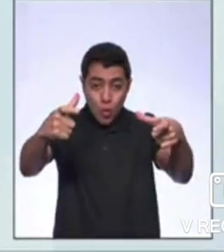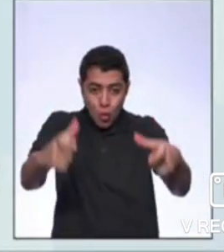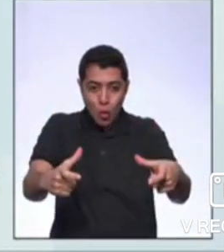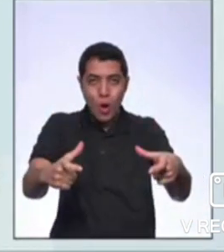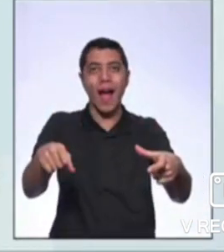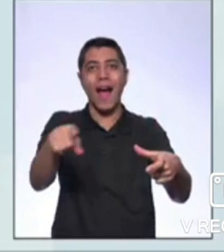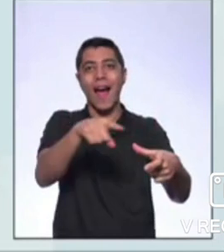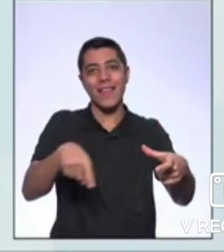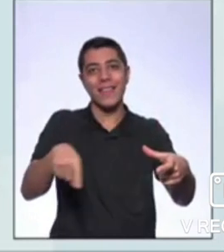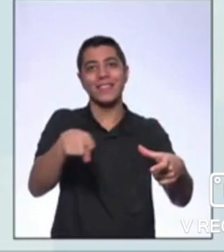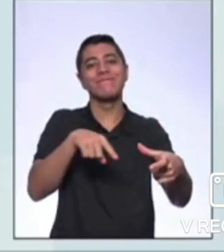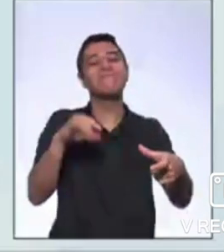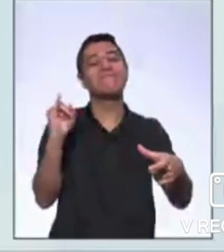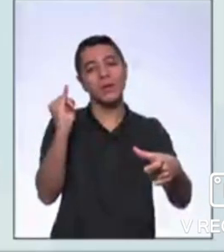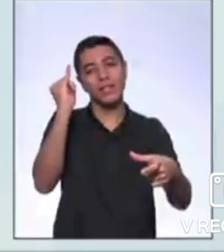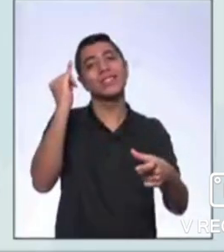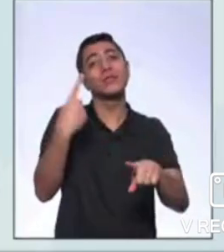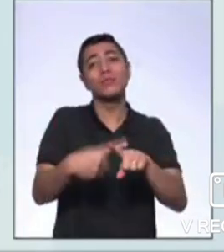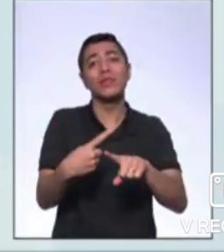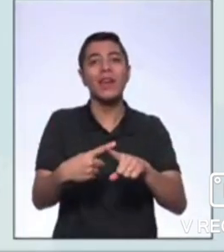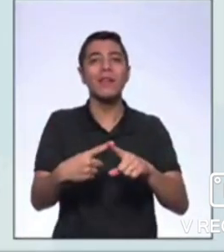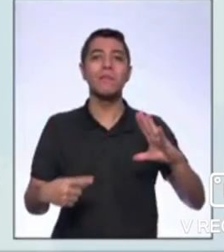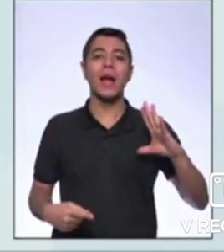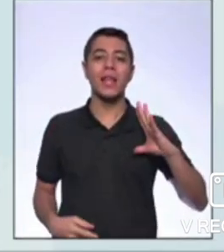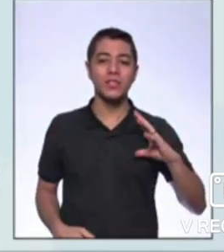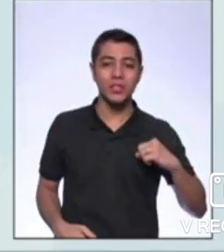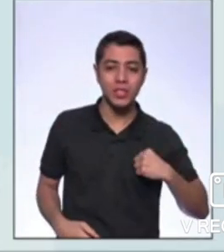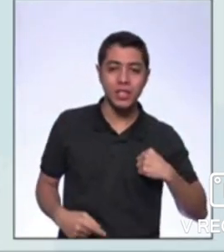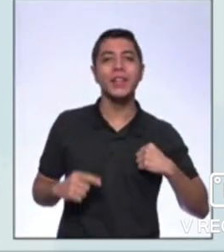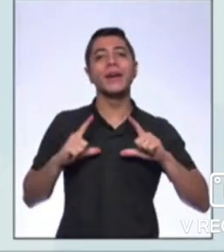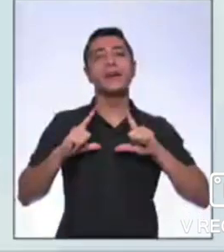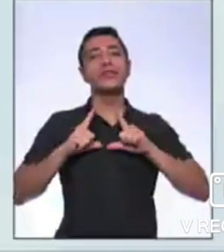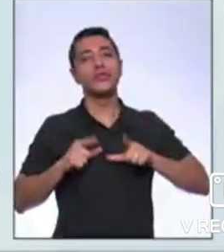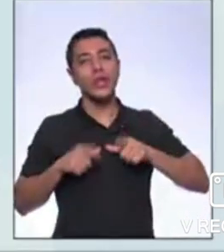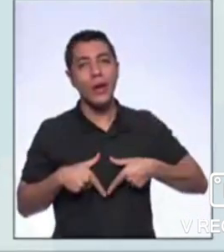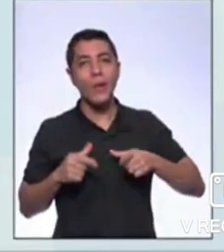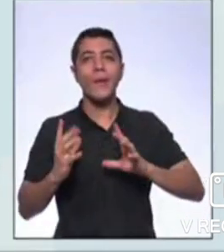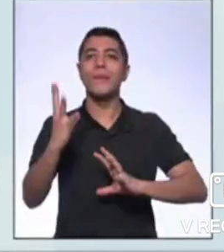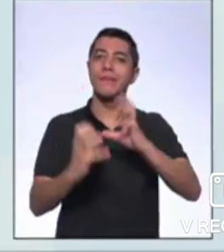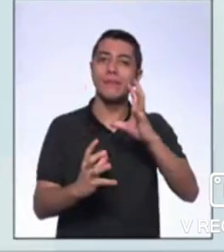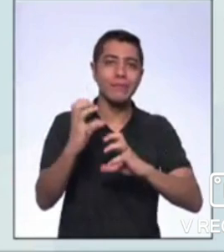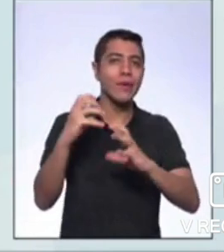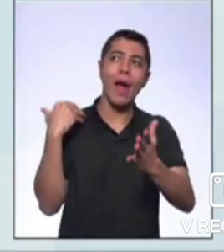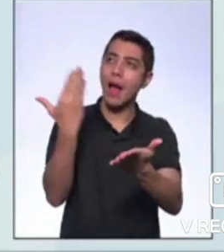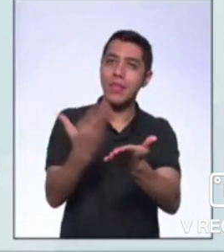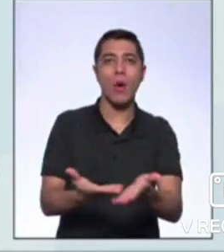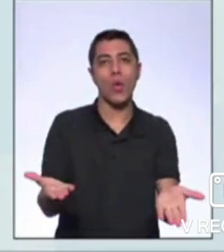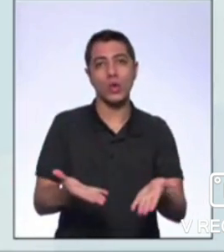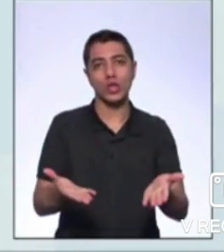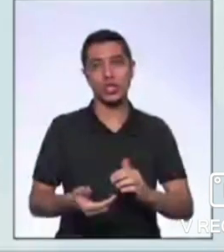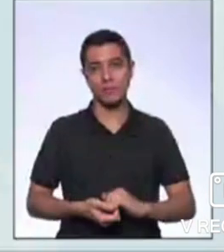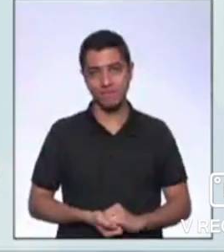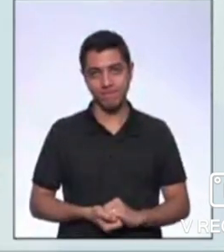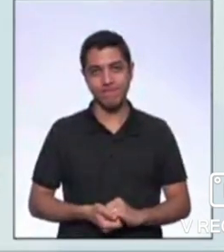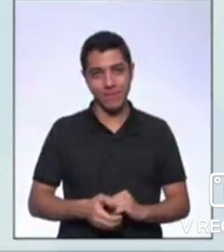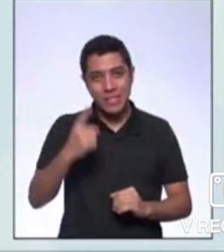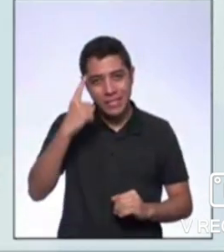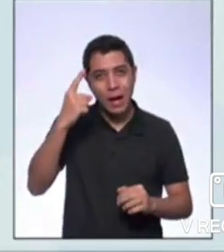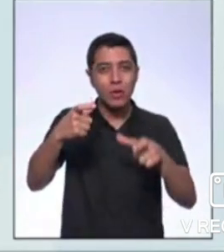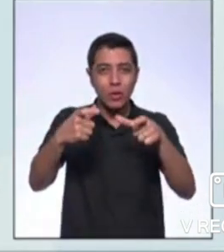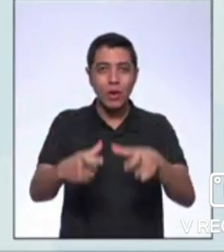relação entre judeus e palestinos que, infelizmente, perdura em forma de conflito até hoje, né? A gente tem ali a faixa de Gaza e toda aquela questão